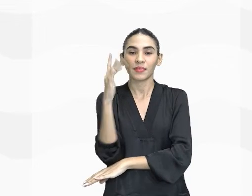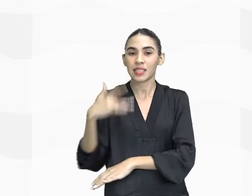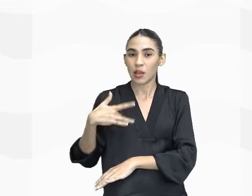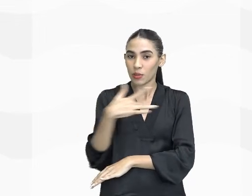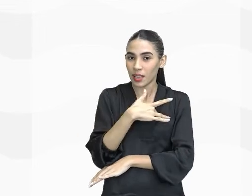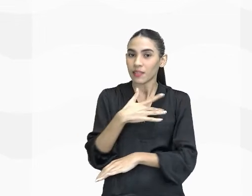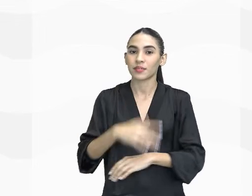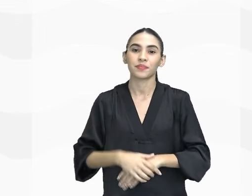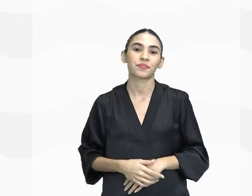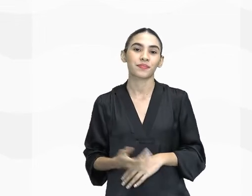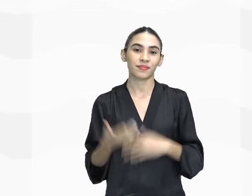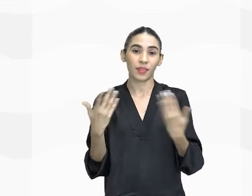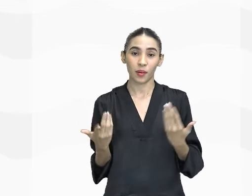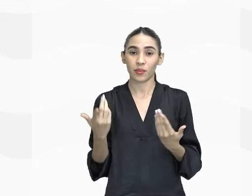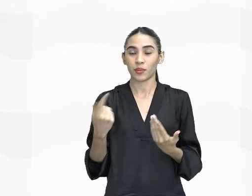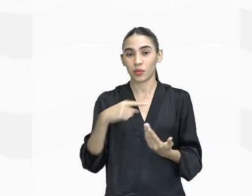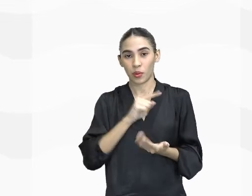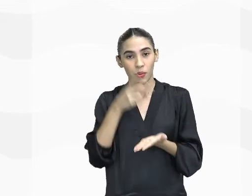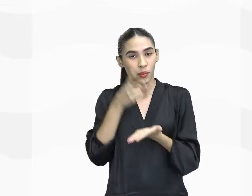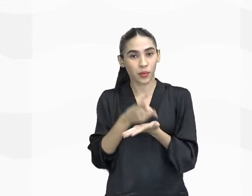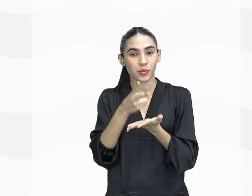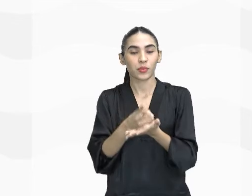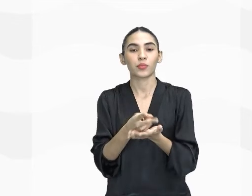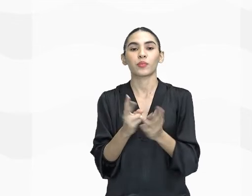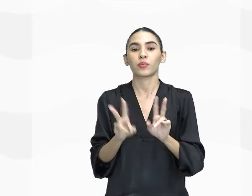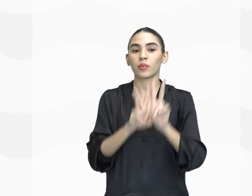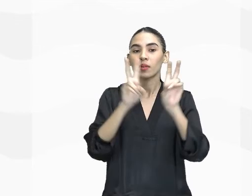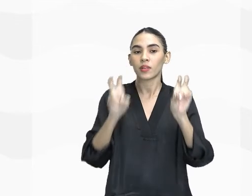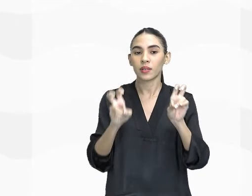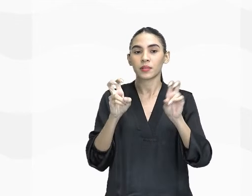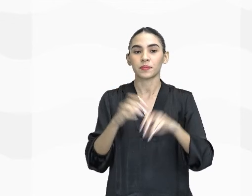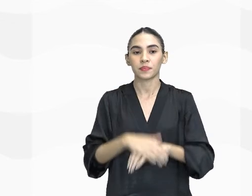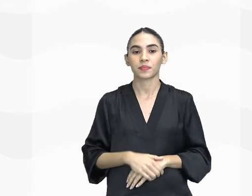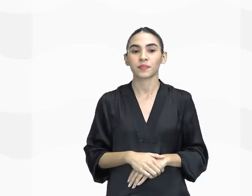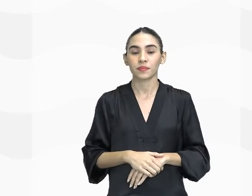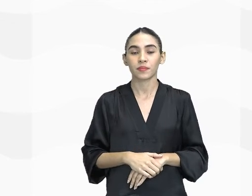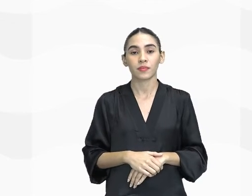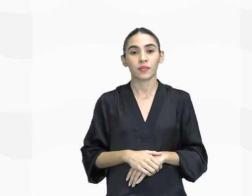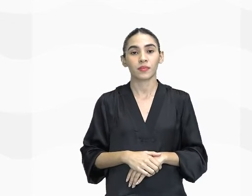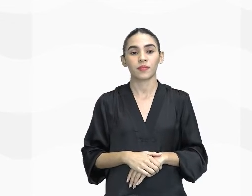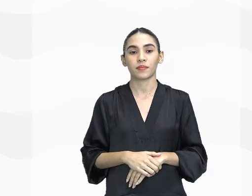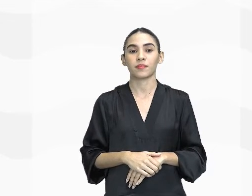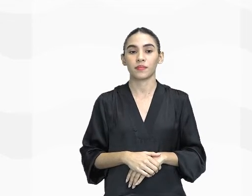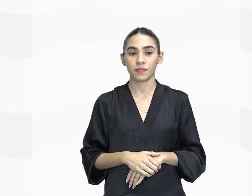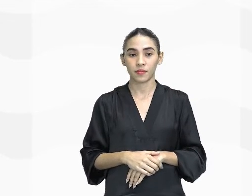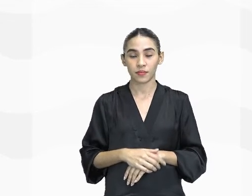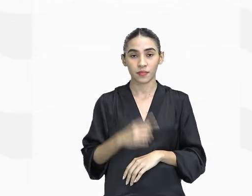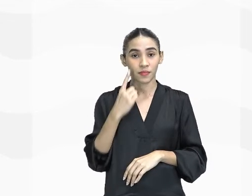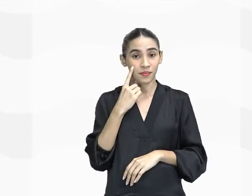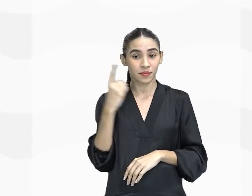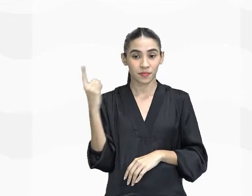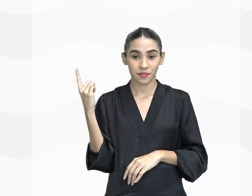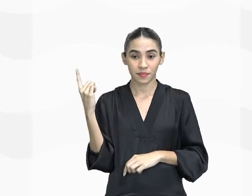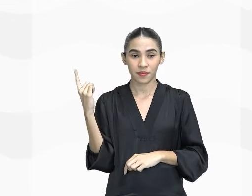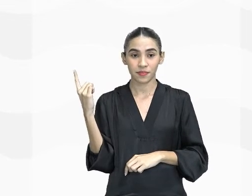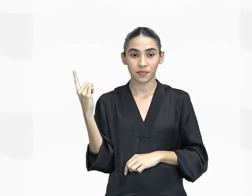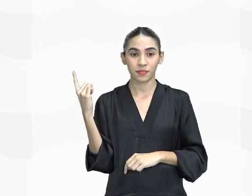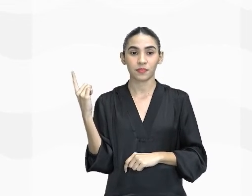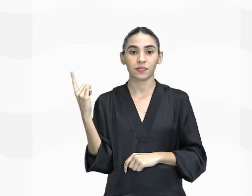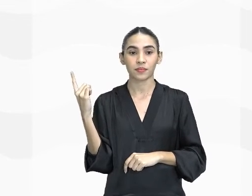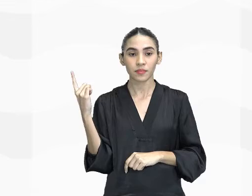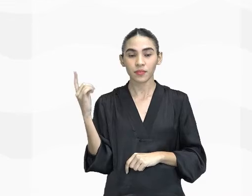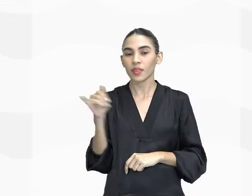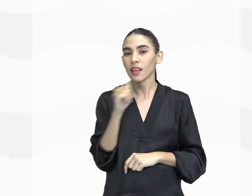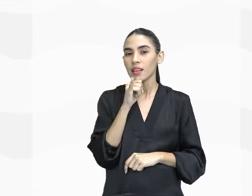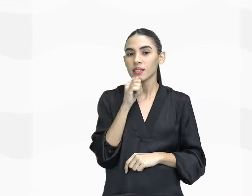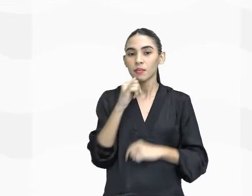saudável, né? Então a gente continua falando ali sobre essas soluções, e uma delas são as Smart Cities,